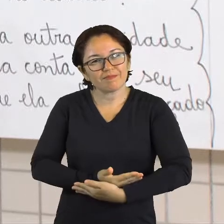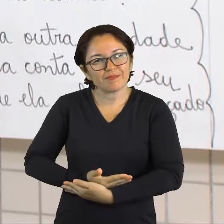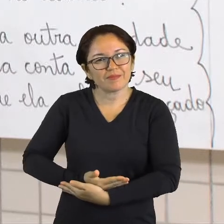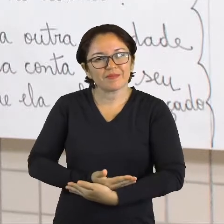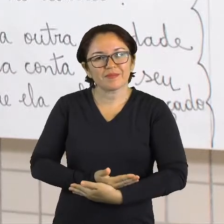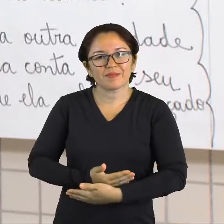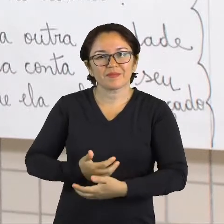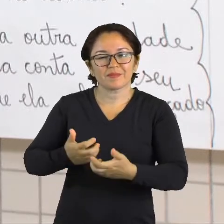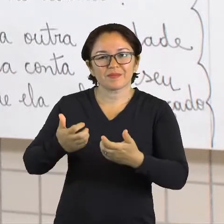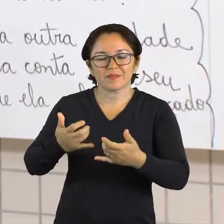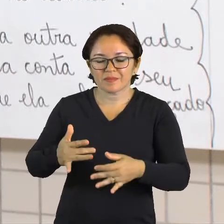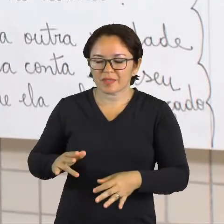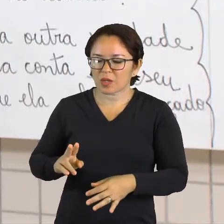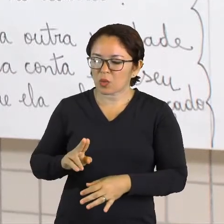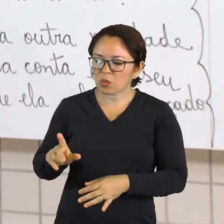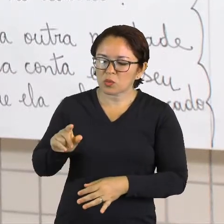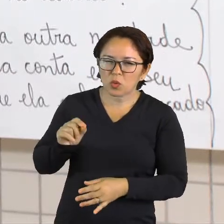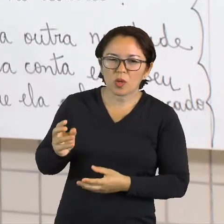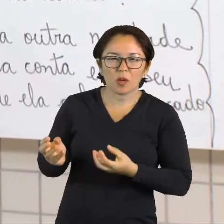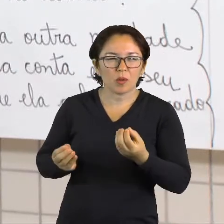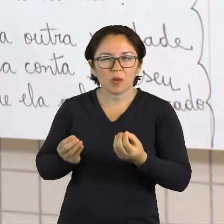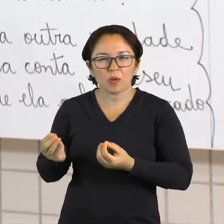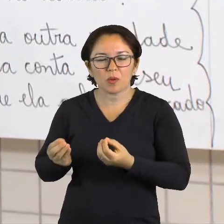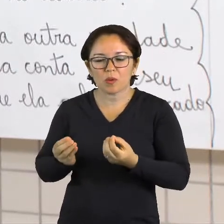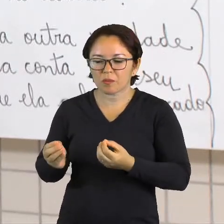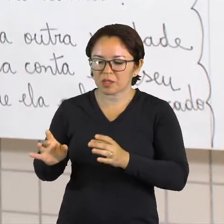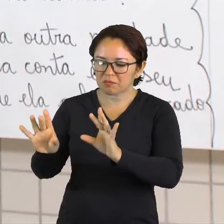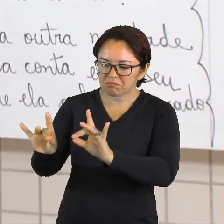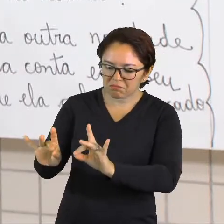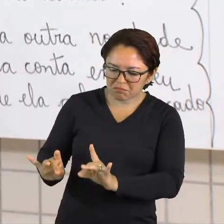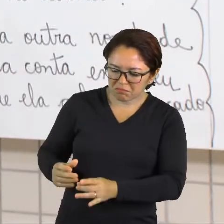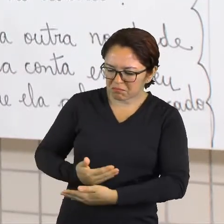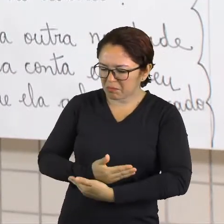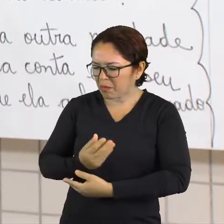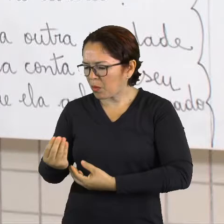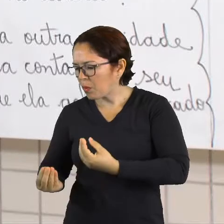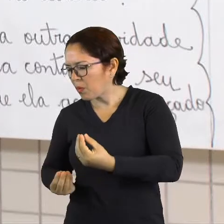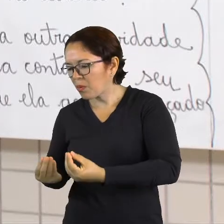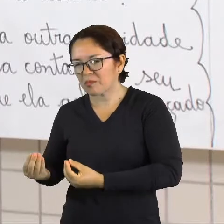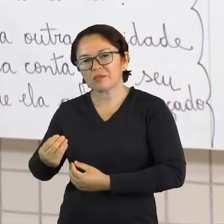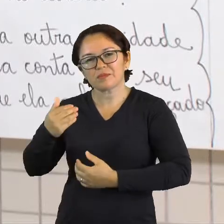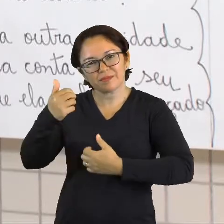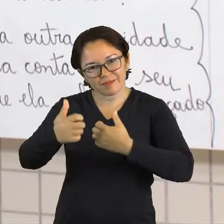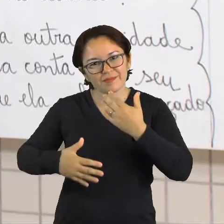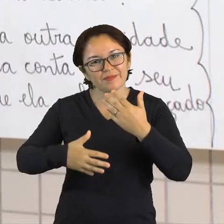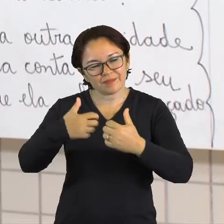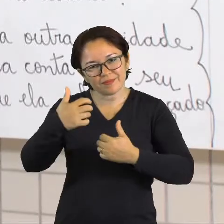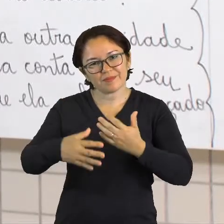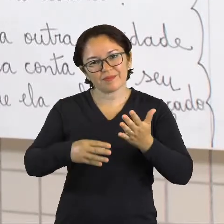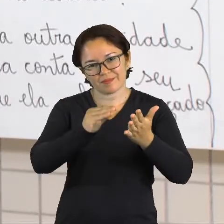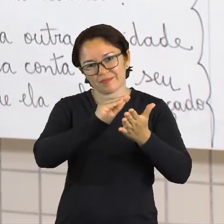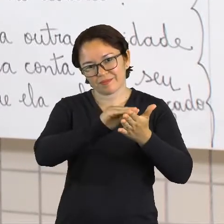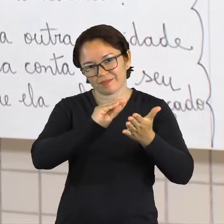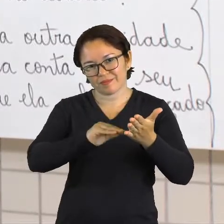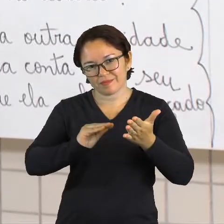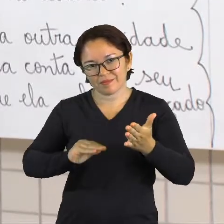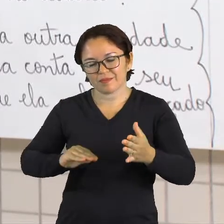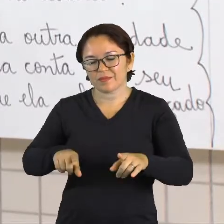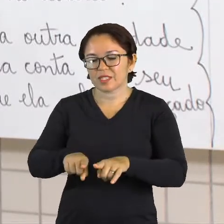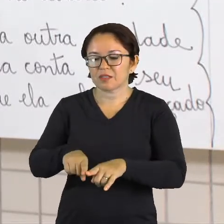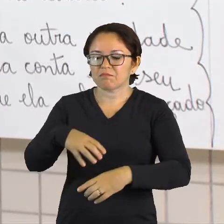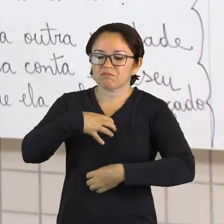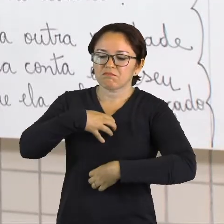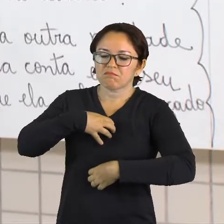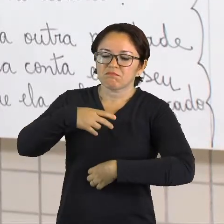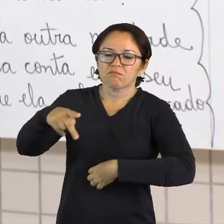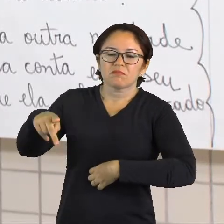que foi a escolha do nome, as características dela, e aí a gente vai observar um pouquinho do sentimento que ela tem,